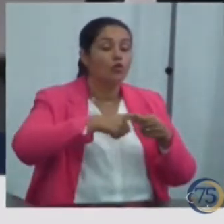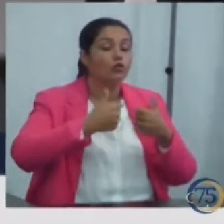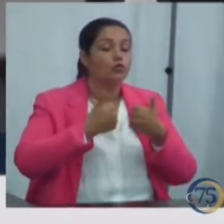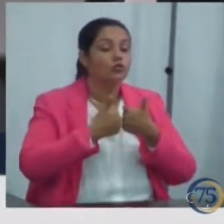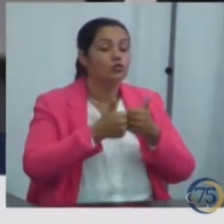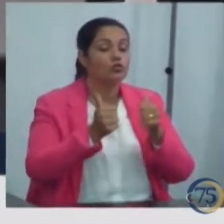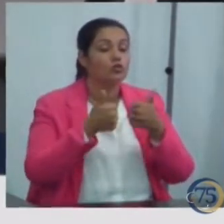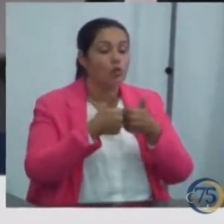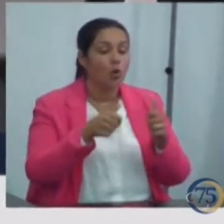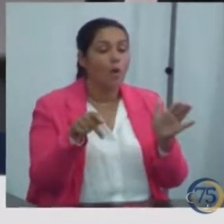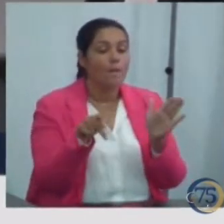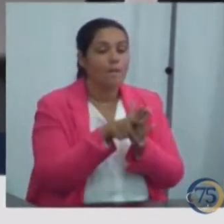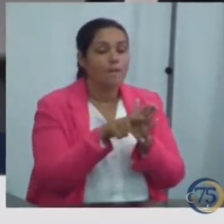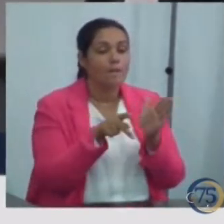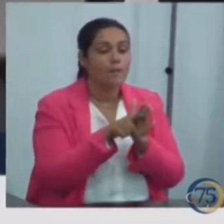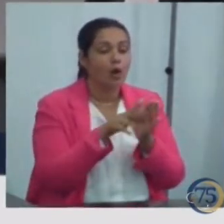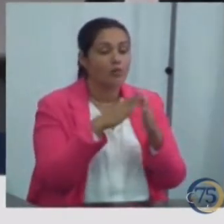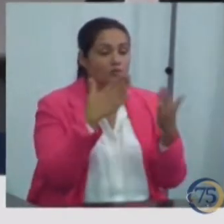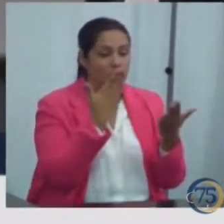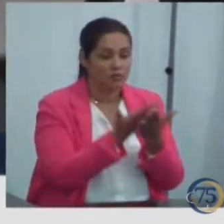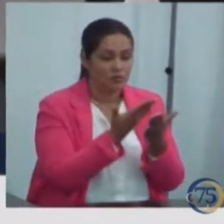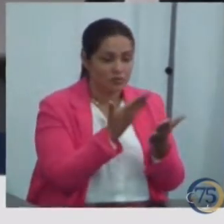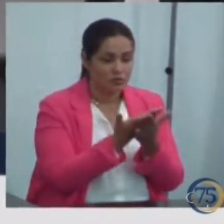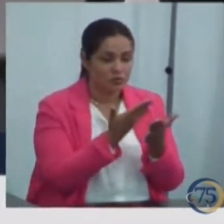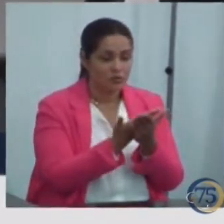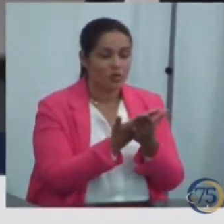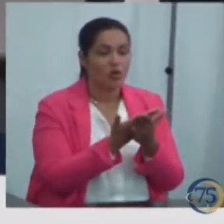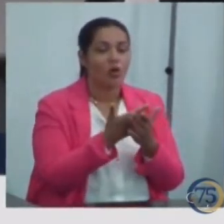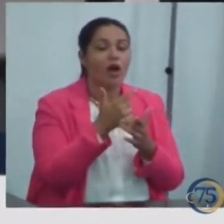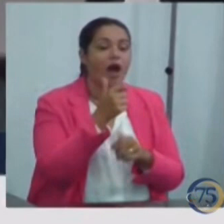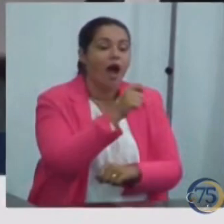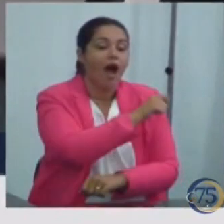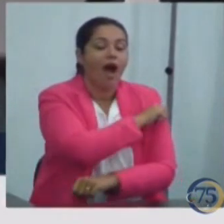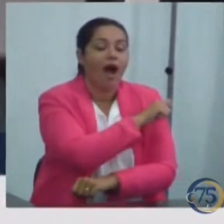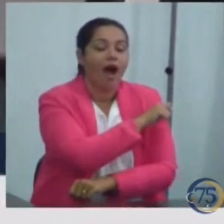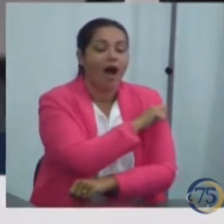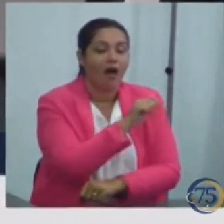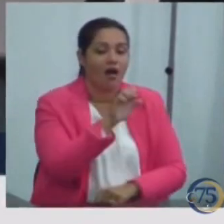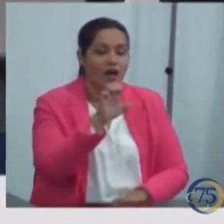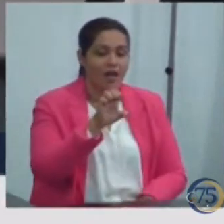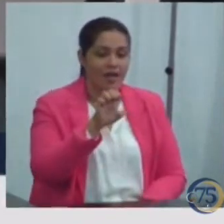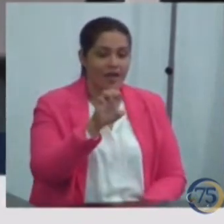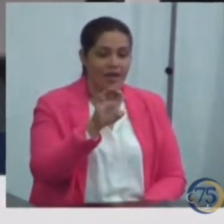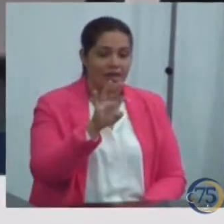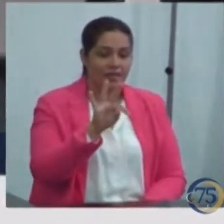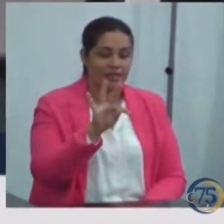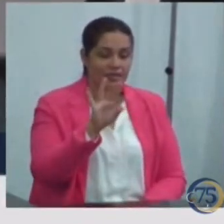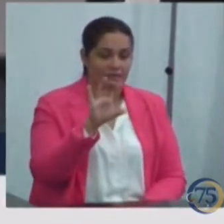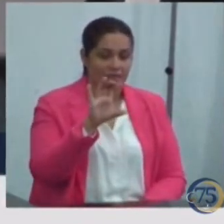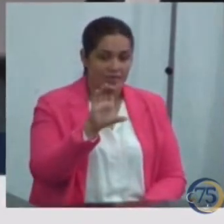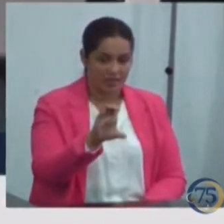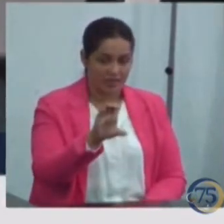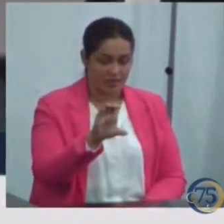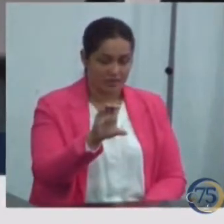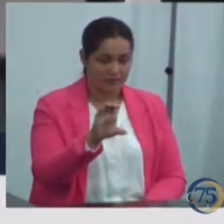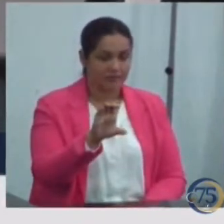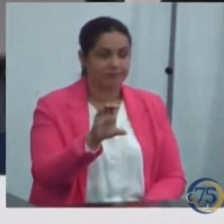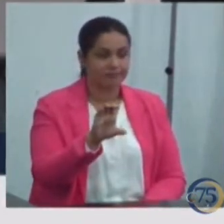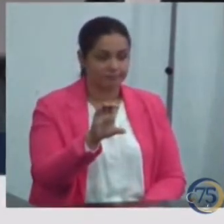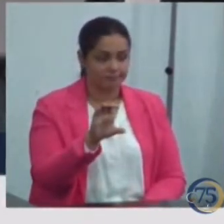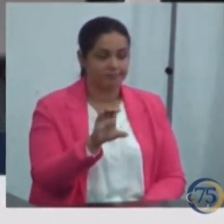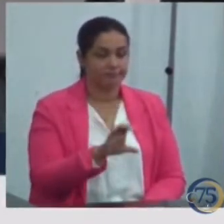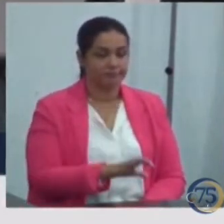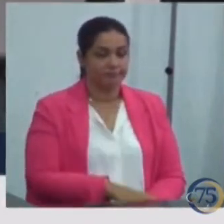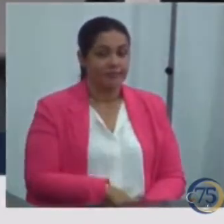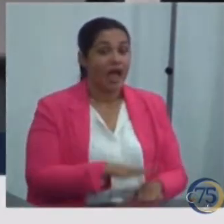escolar para os alunos da Etec Frei Arnaldo Maria de Itaporanga algumas